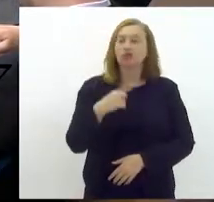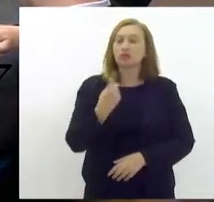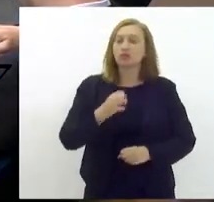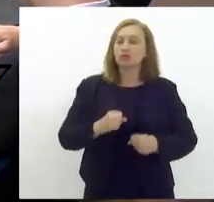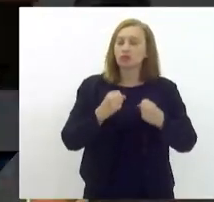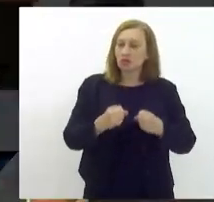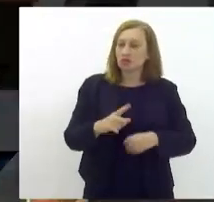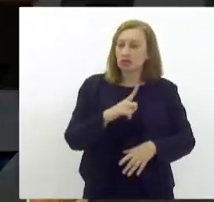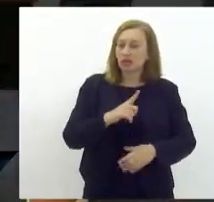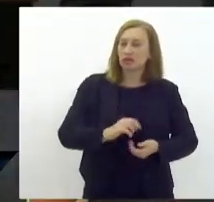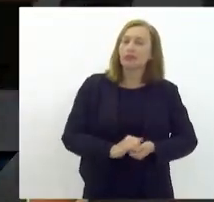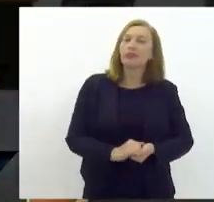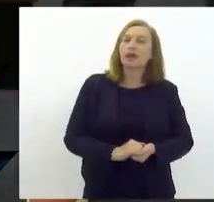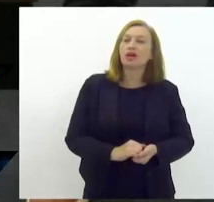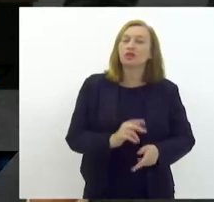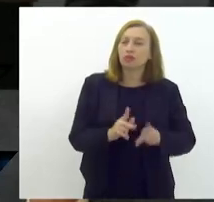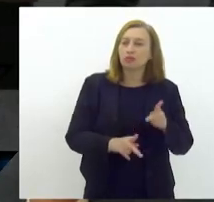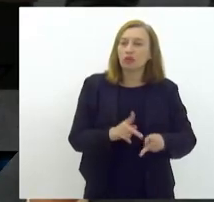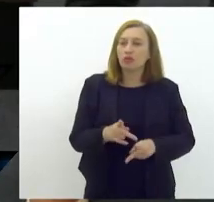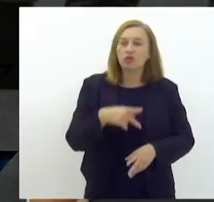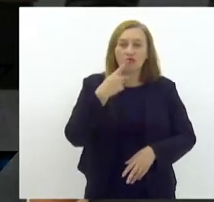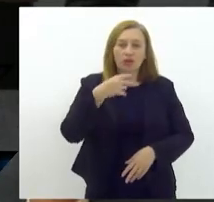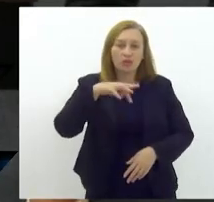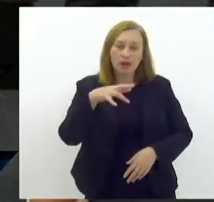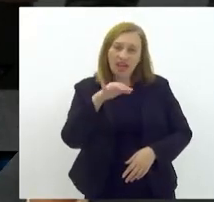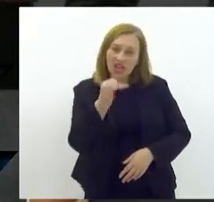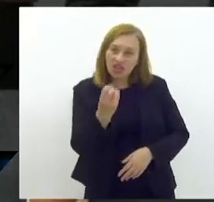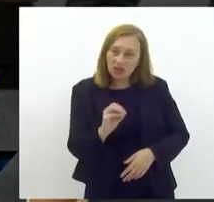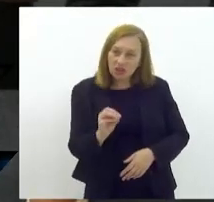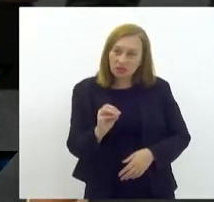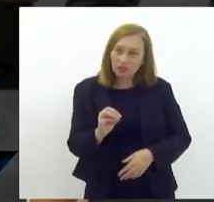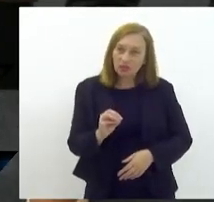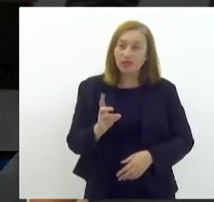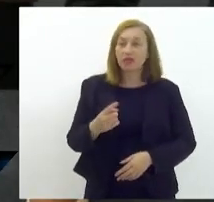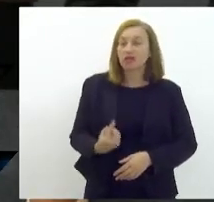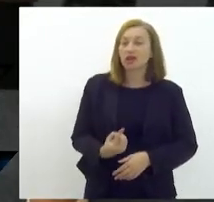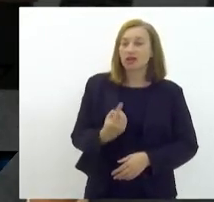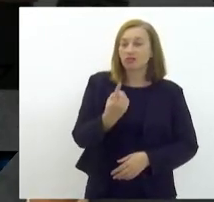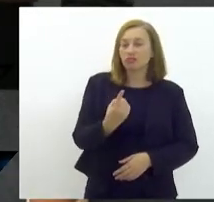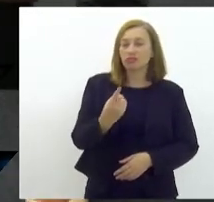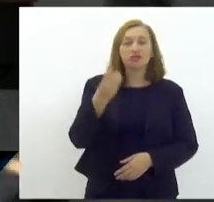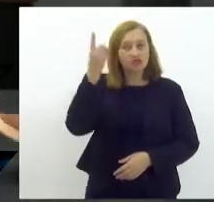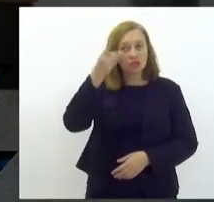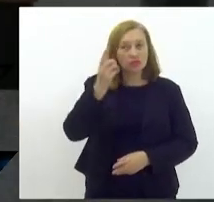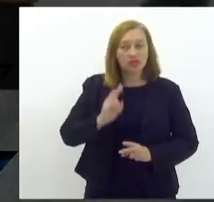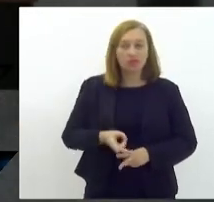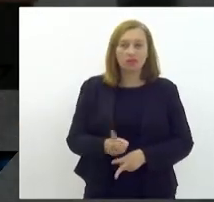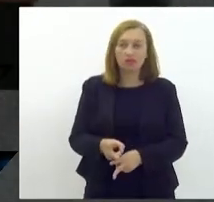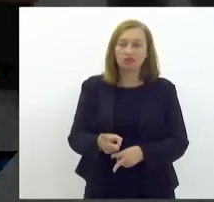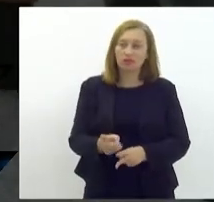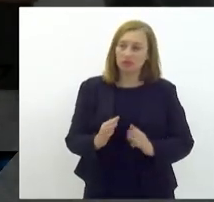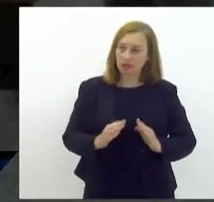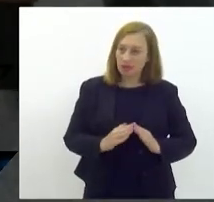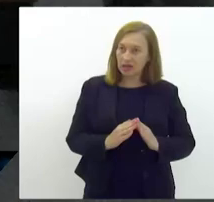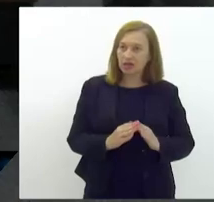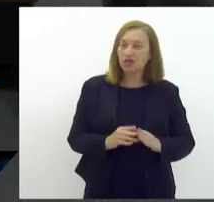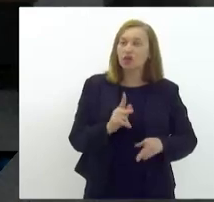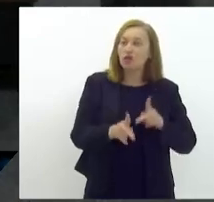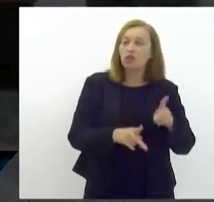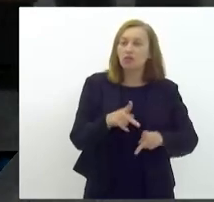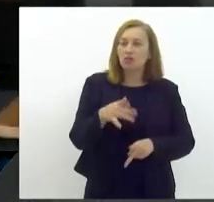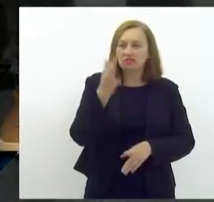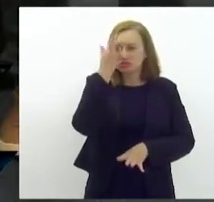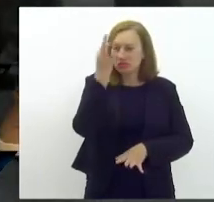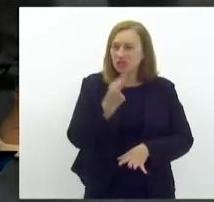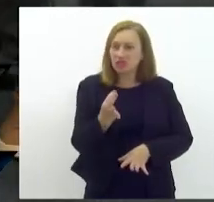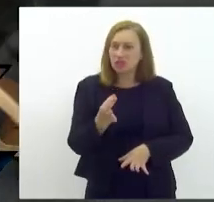poder parlamento é porque a população é eu falo ao Marquinho que é um dos deputados aqui permanece nessa casa população não entende o que é Deputado